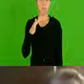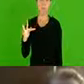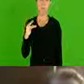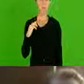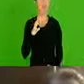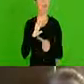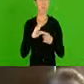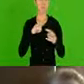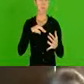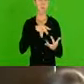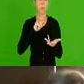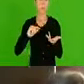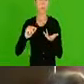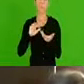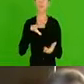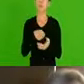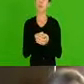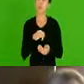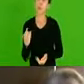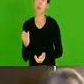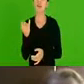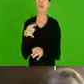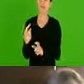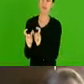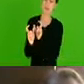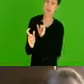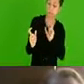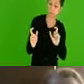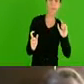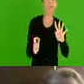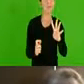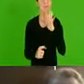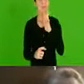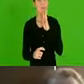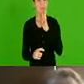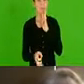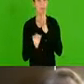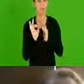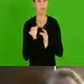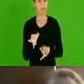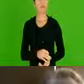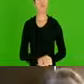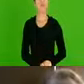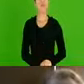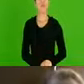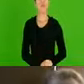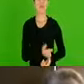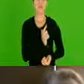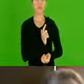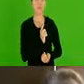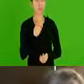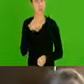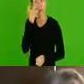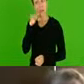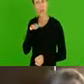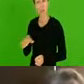mundo precede a leitura da palavra exatamente para dizer como que essas leituras do mundo que essas crianças